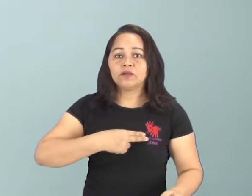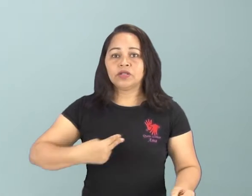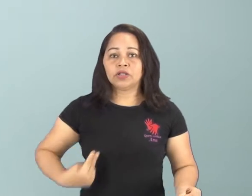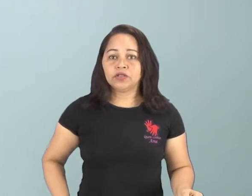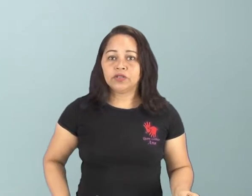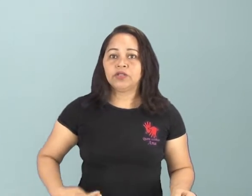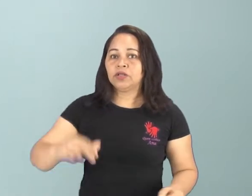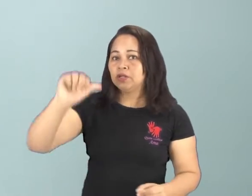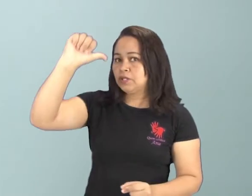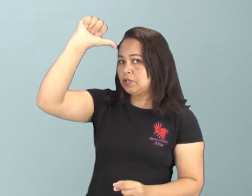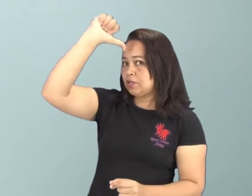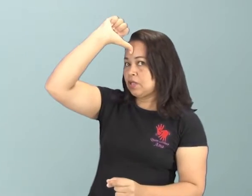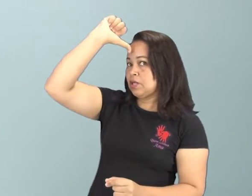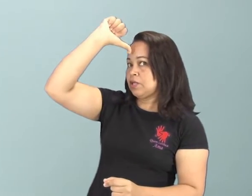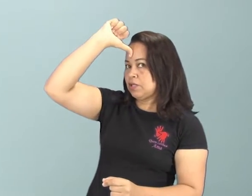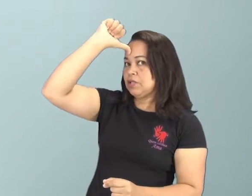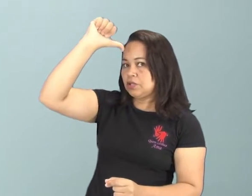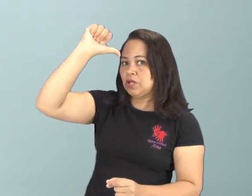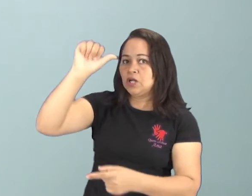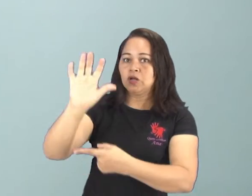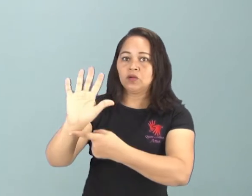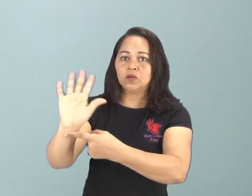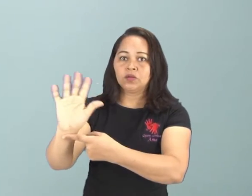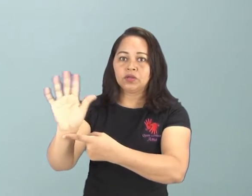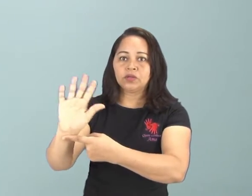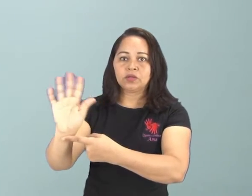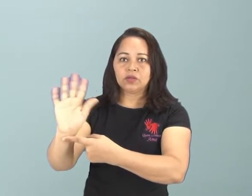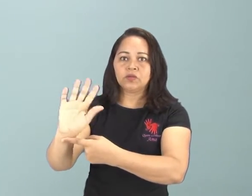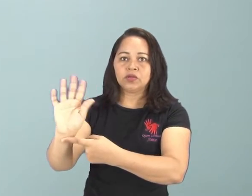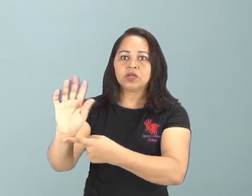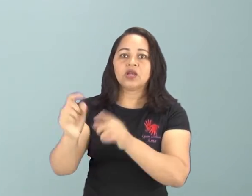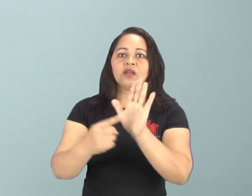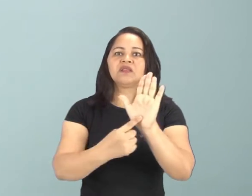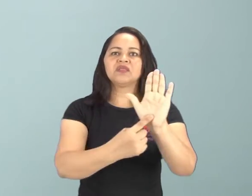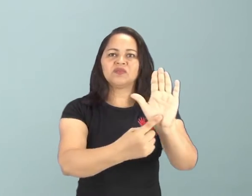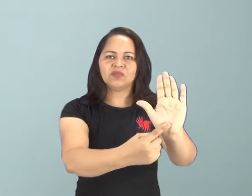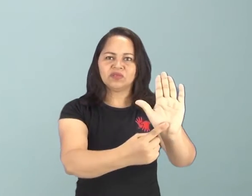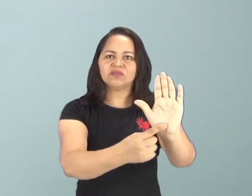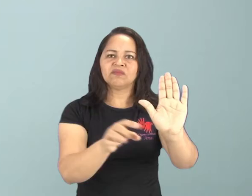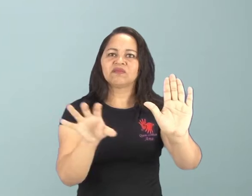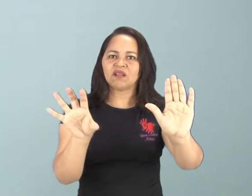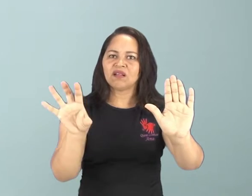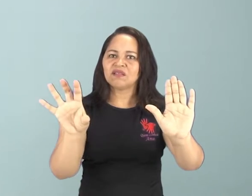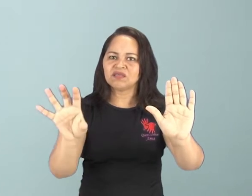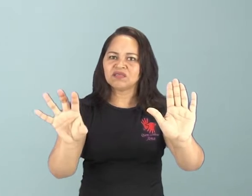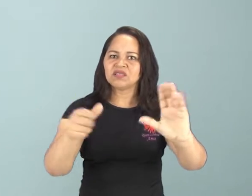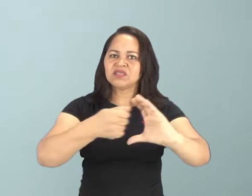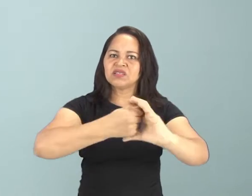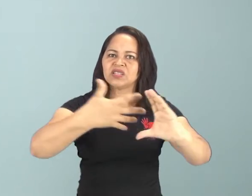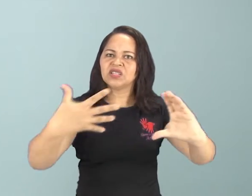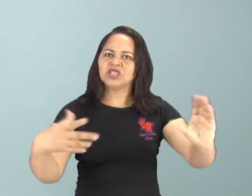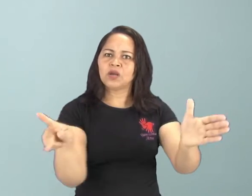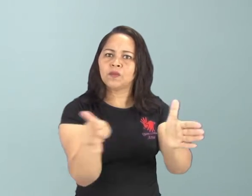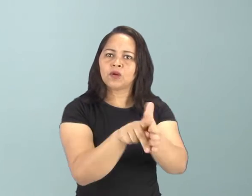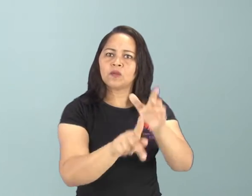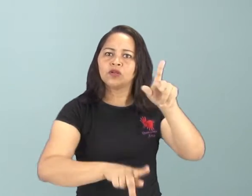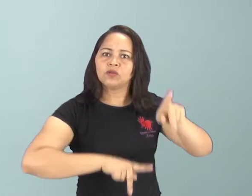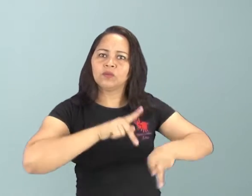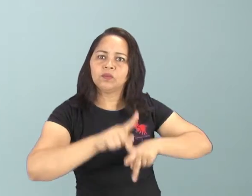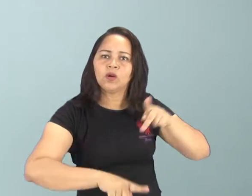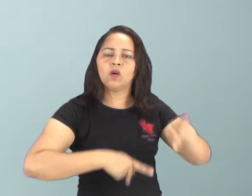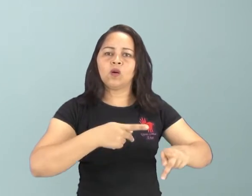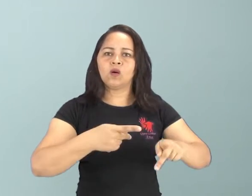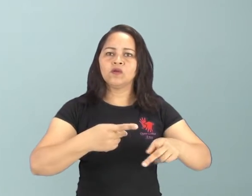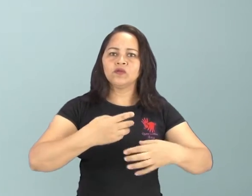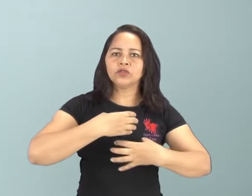também da Índia, né, que é a característica do filme oriental, do cinema oriental, essa questão, né, de